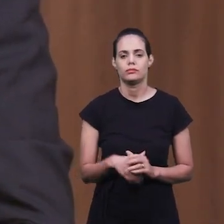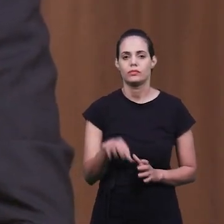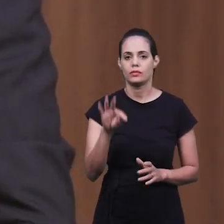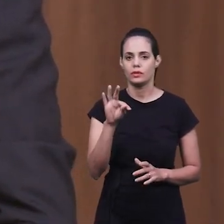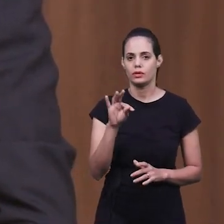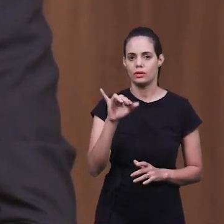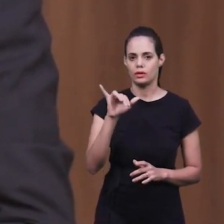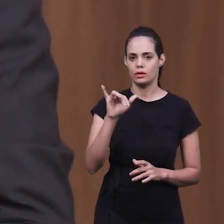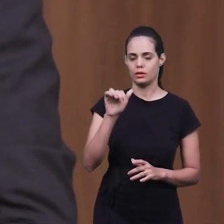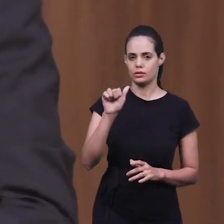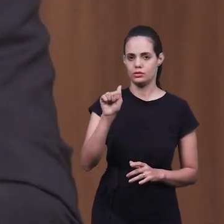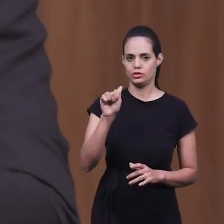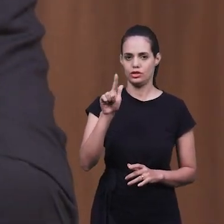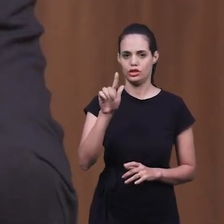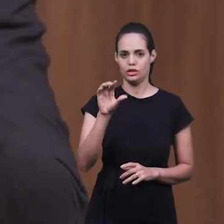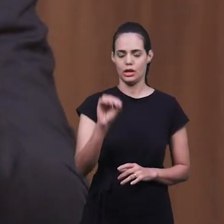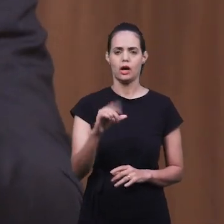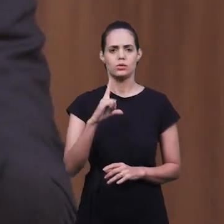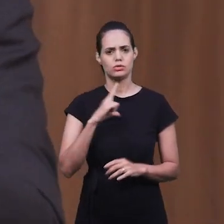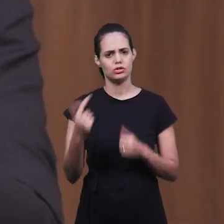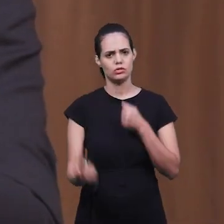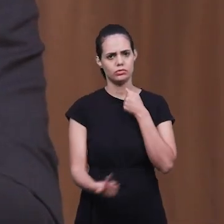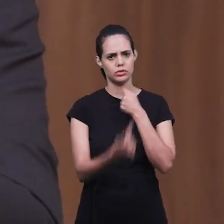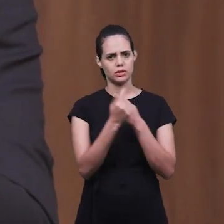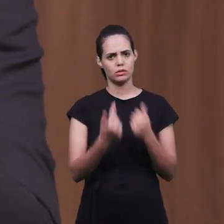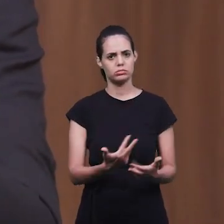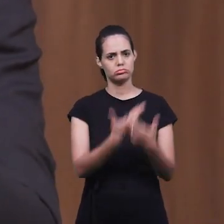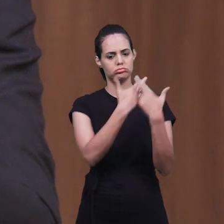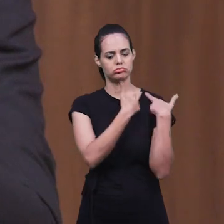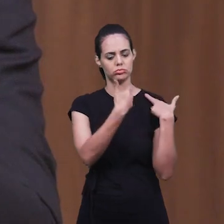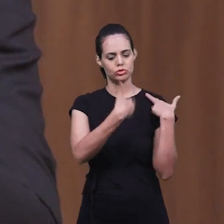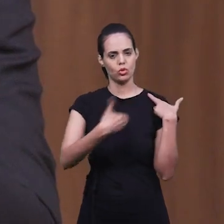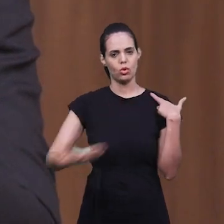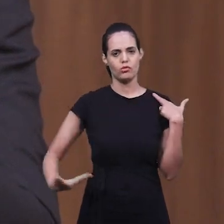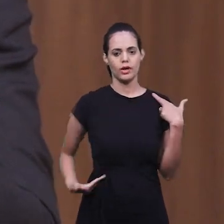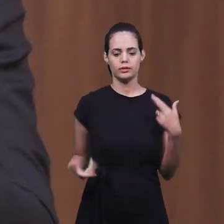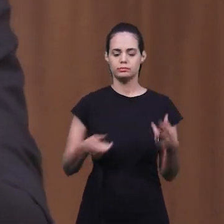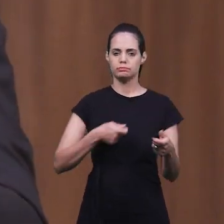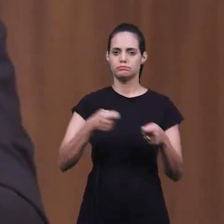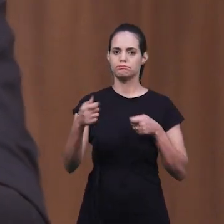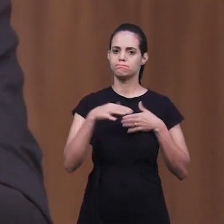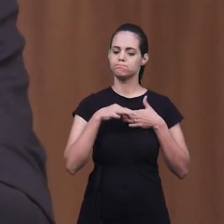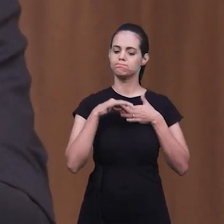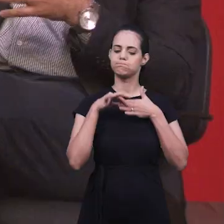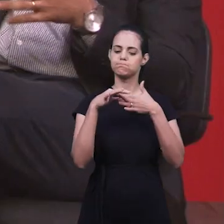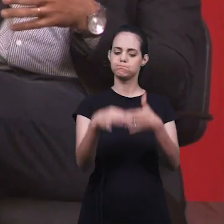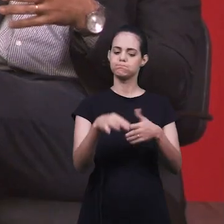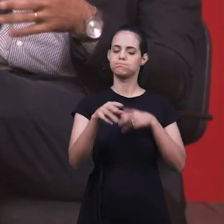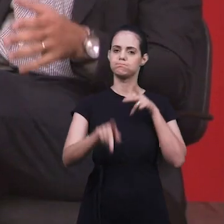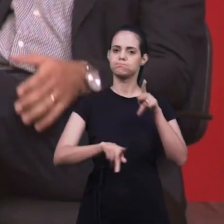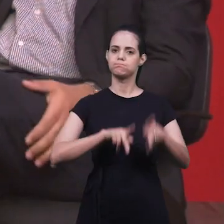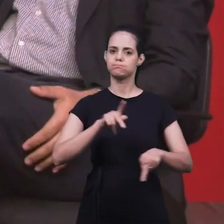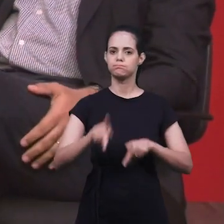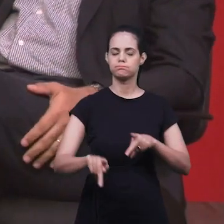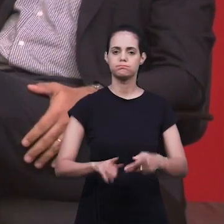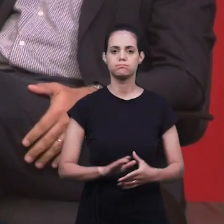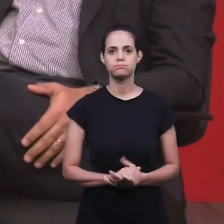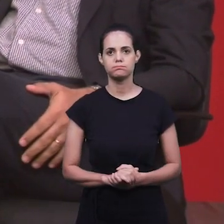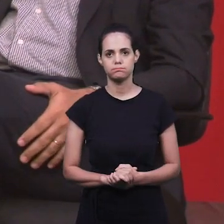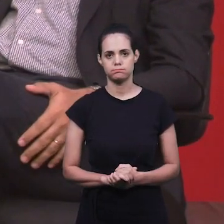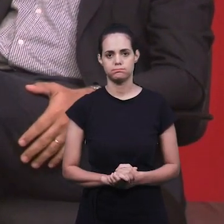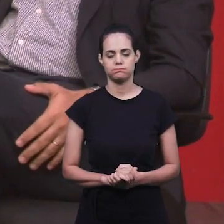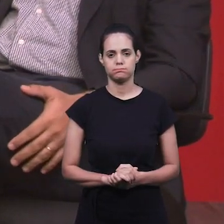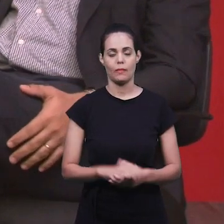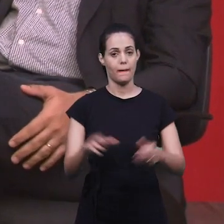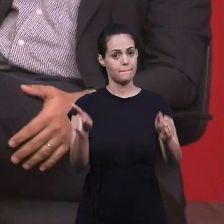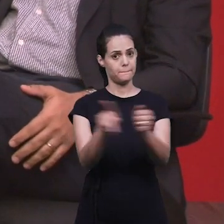biblicamente. Mas Tiago, ele tinha essa função, né, perceptível de governo. É importante nós percebermos isso. E